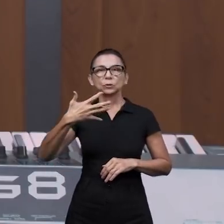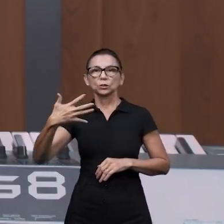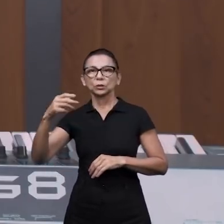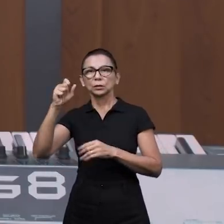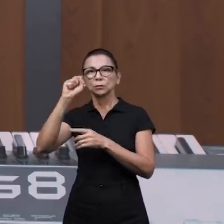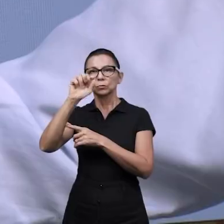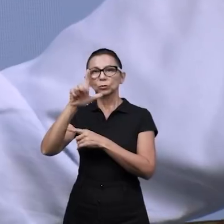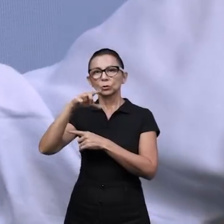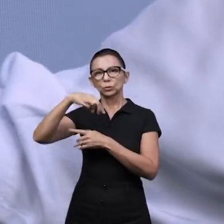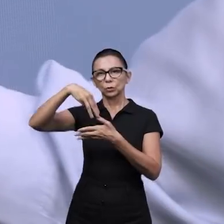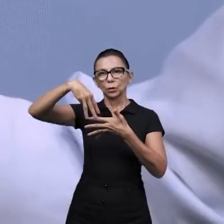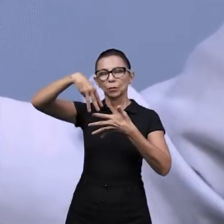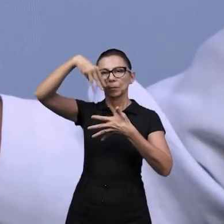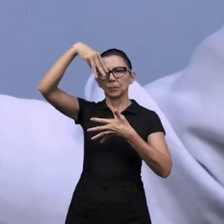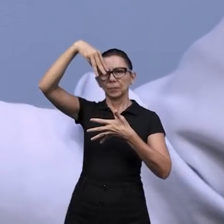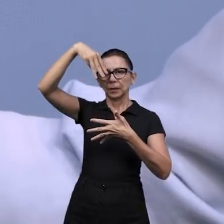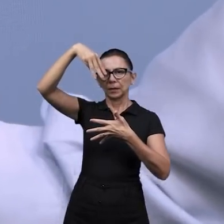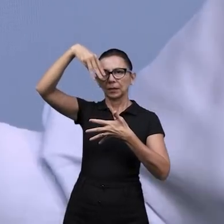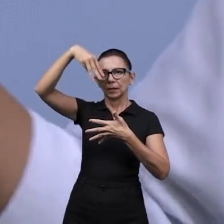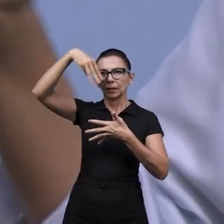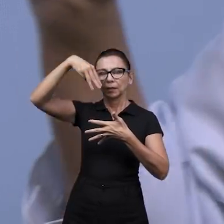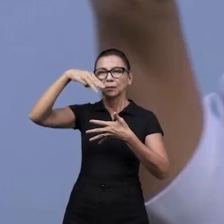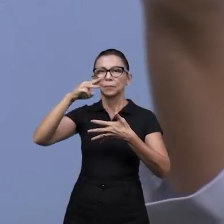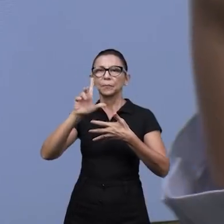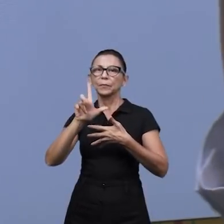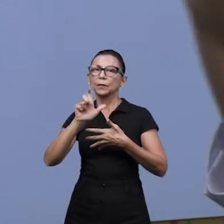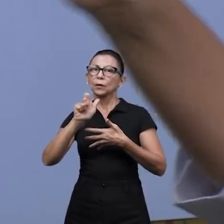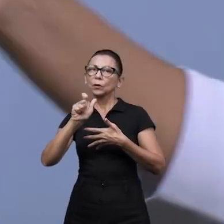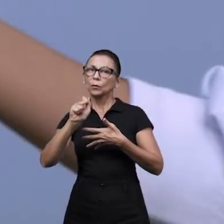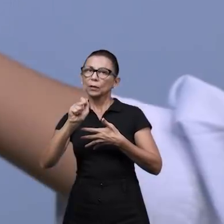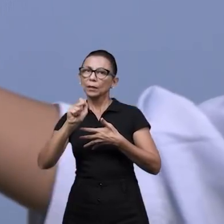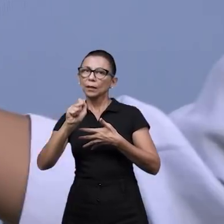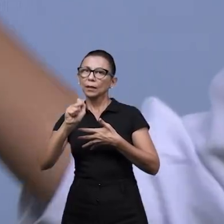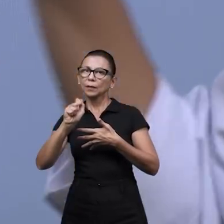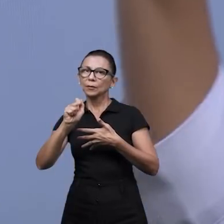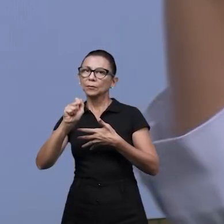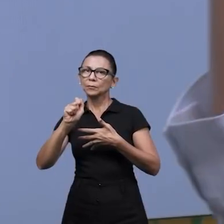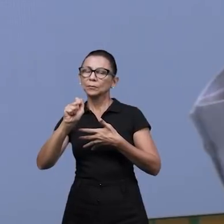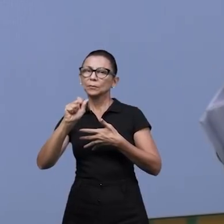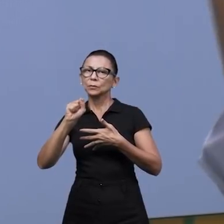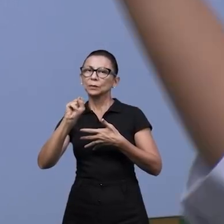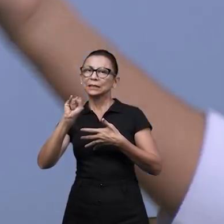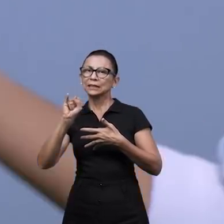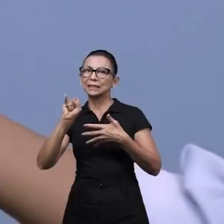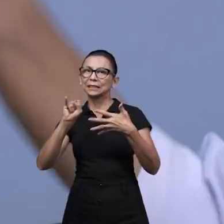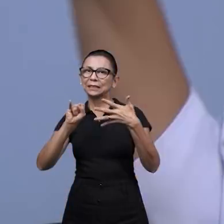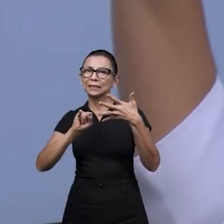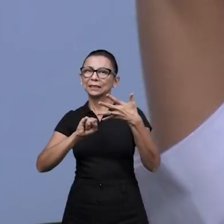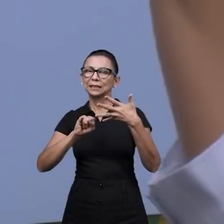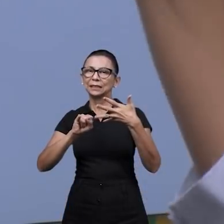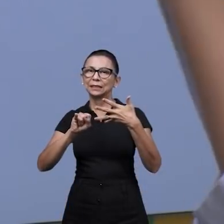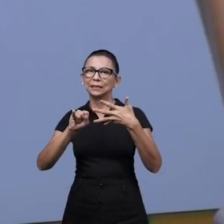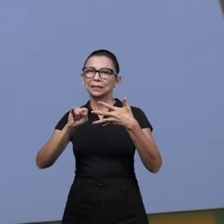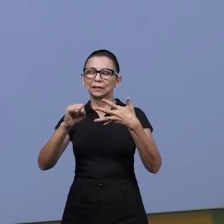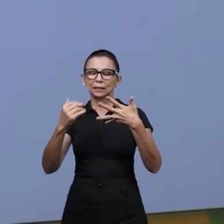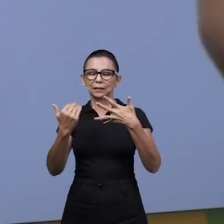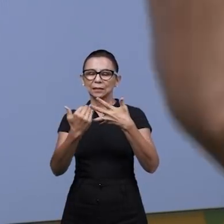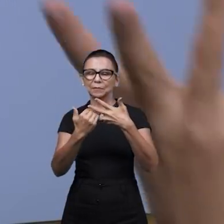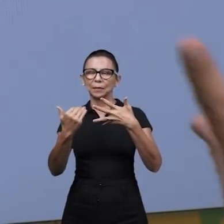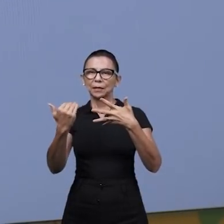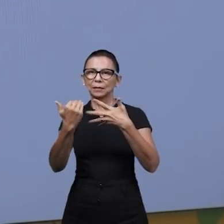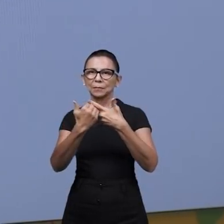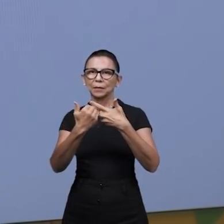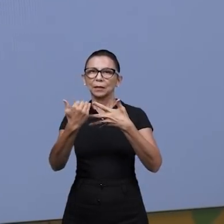escrita, o Sol na segunda linha, o Lá no segundo espaço, o Si na terceira linha, o Dó no quarto espaço.